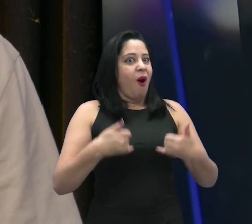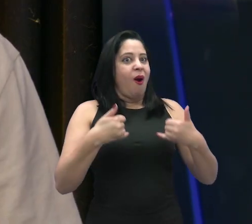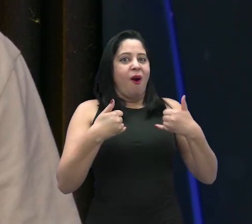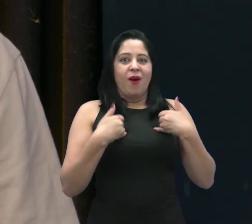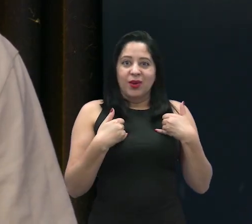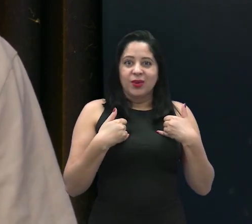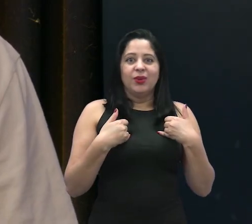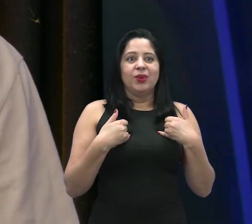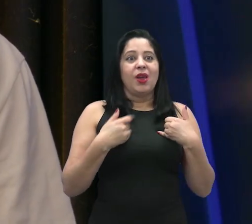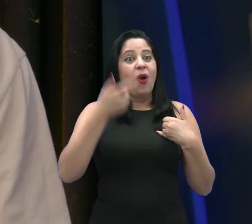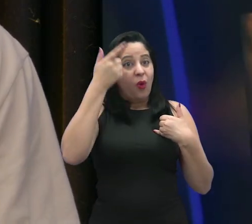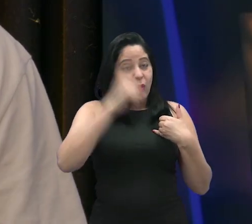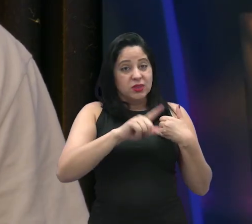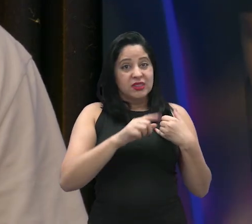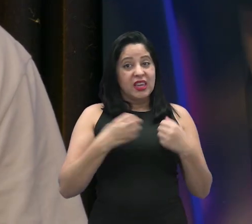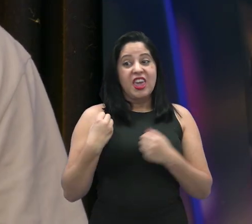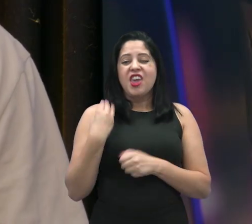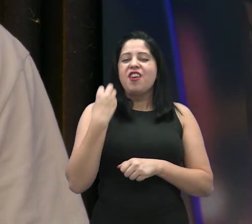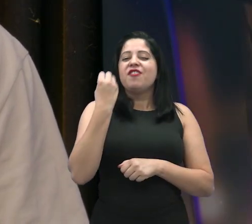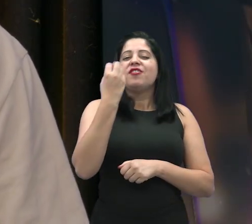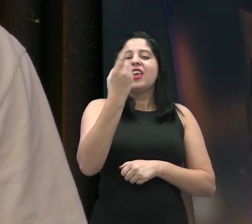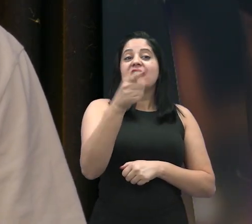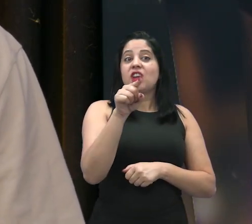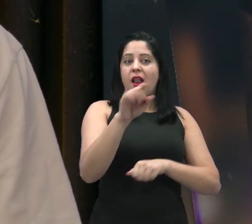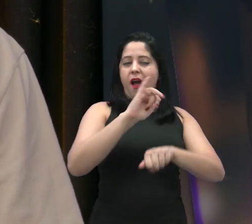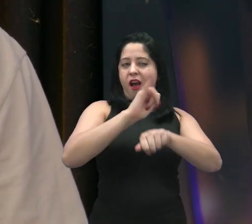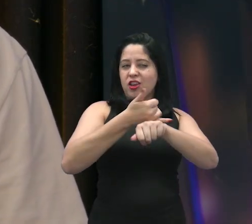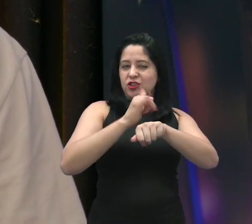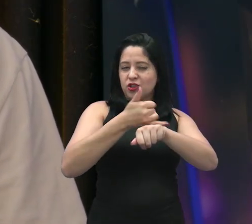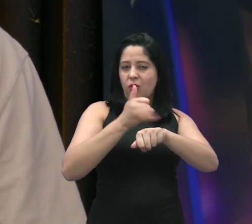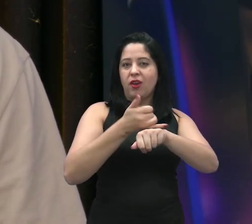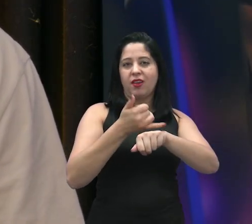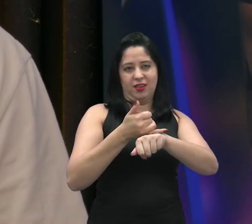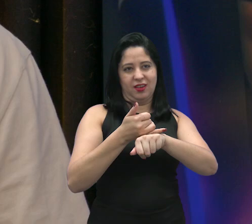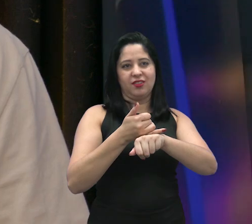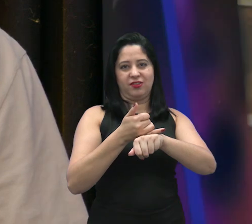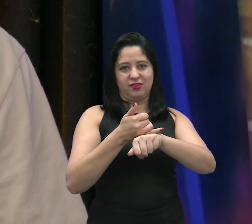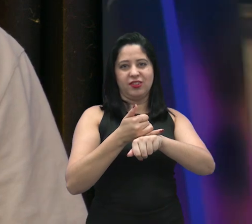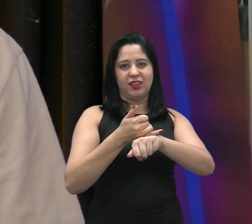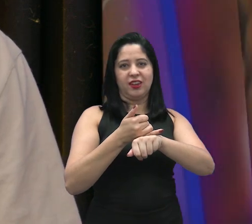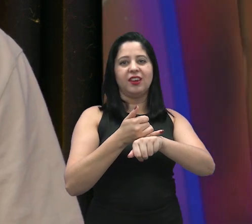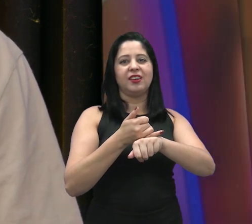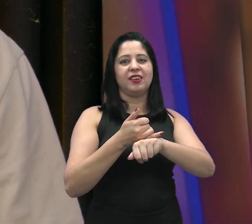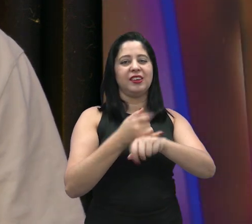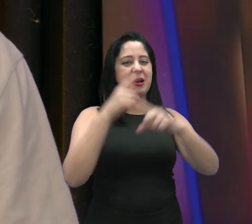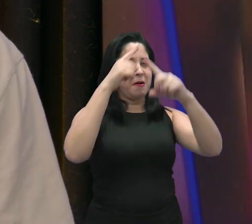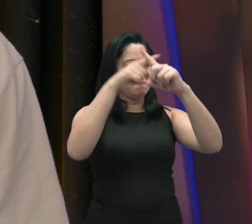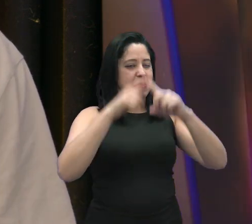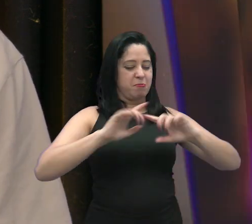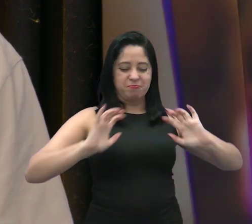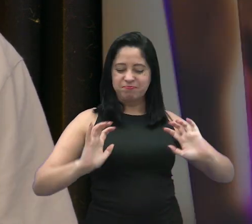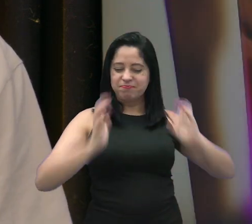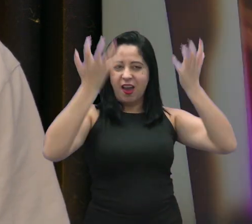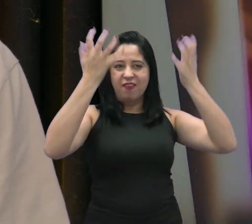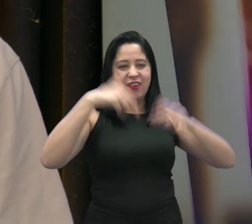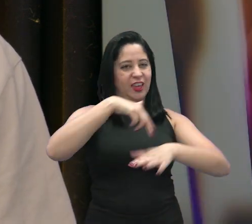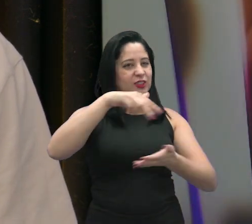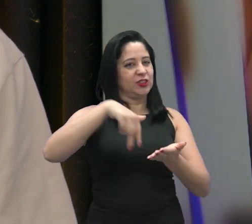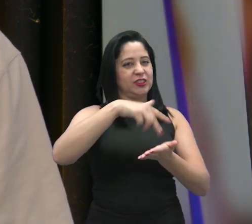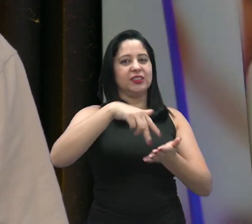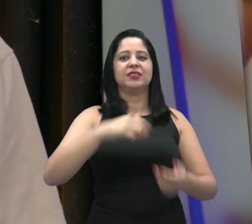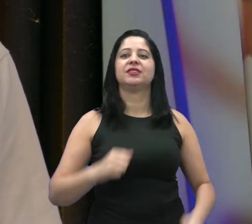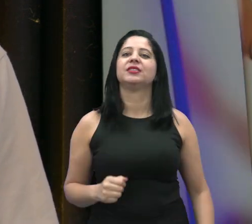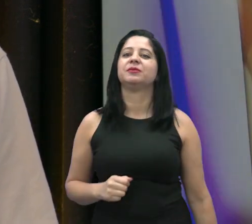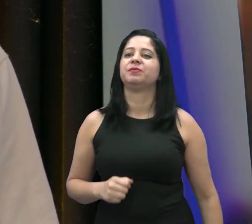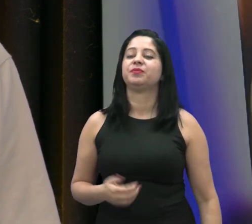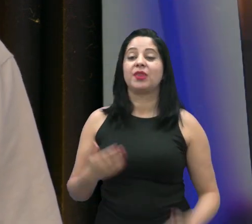consegui chegar, ir para Joinville como coreógrafo e com um grupo tão especial, assim, que foi realmente